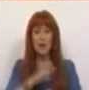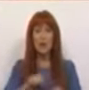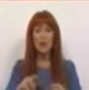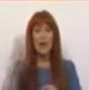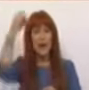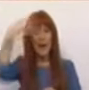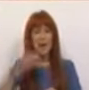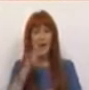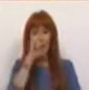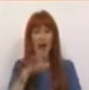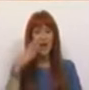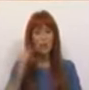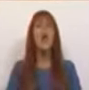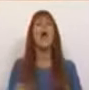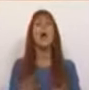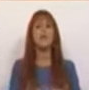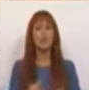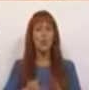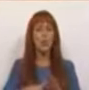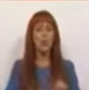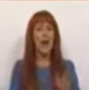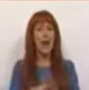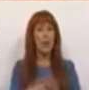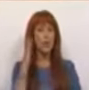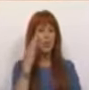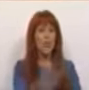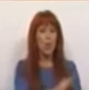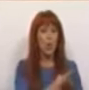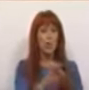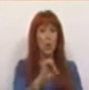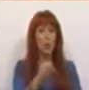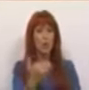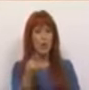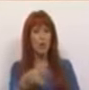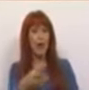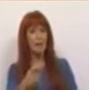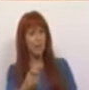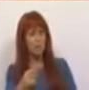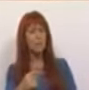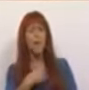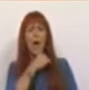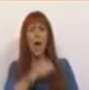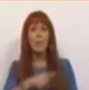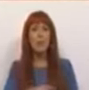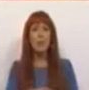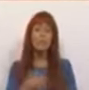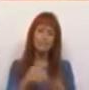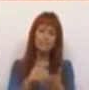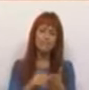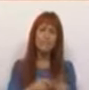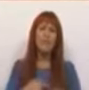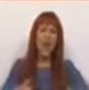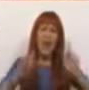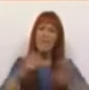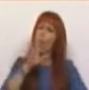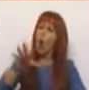gás natural. E apresentamos o projeto de lei número 482/13, que permite e consagra a